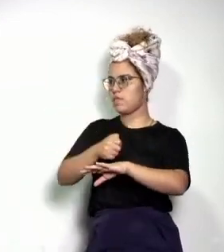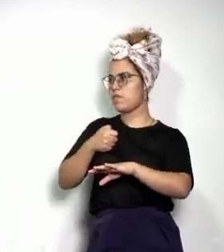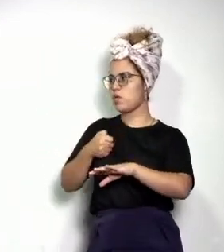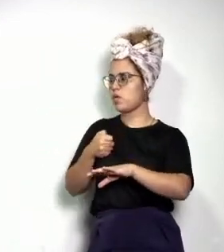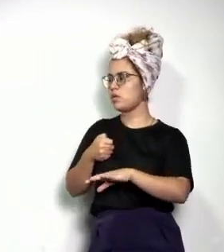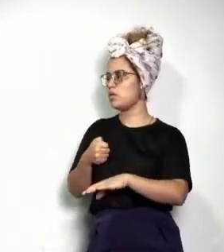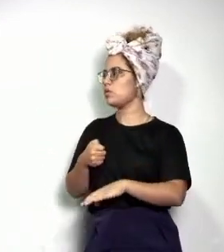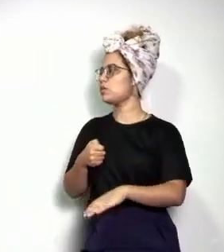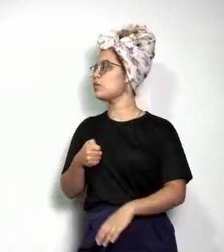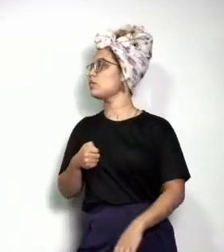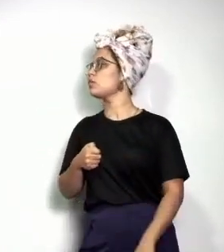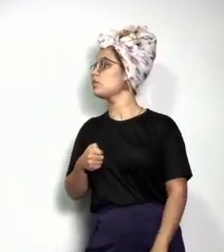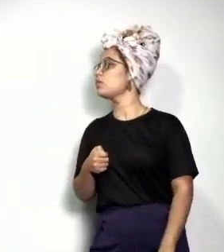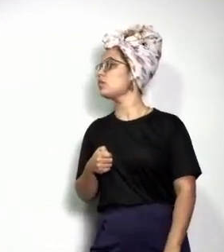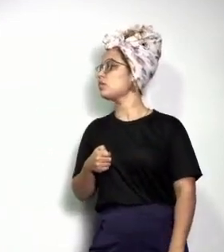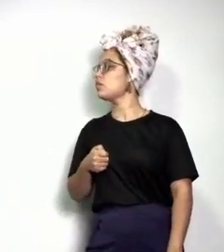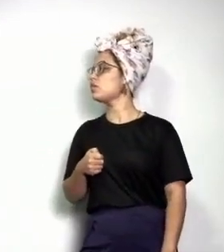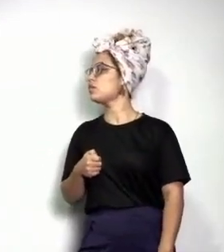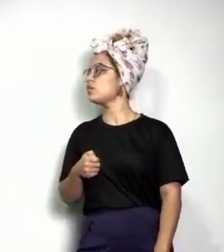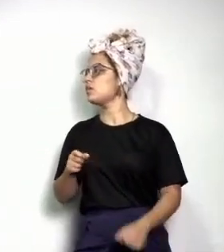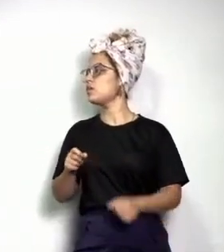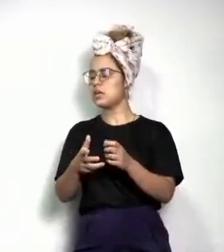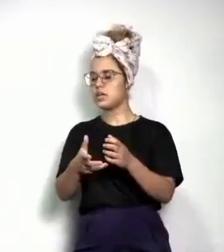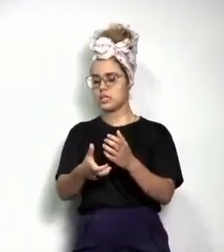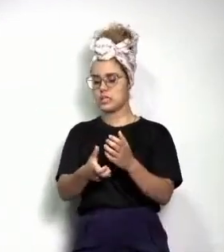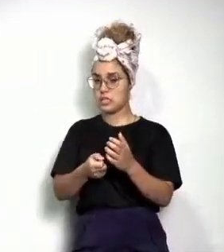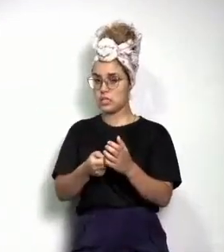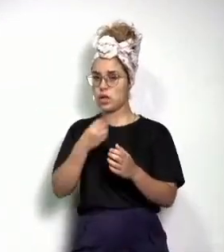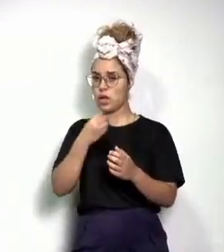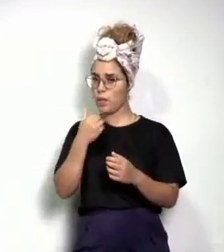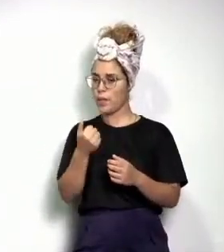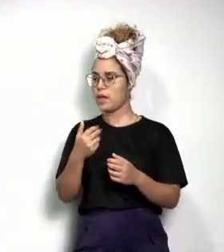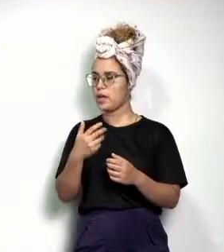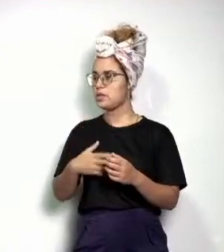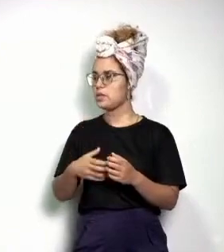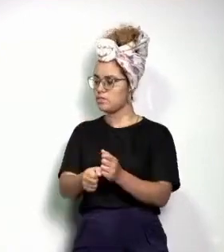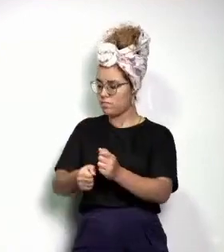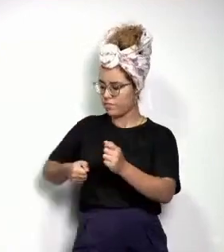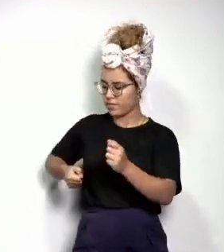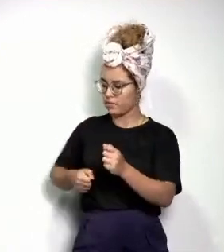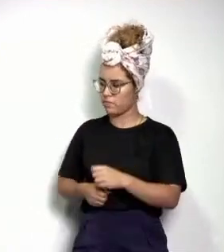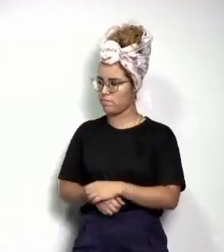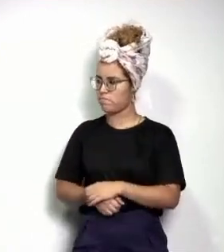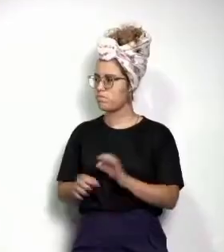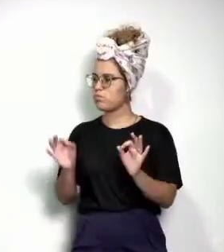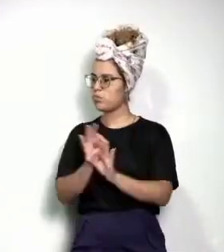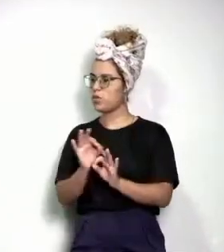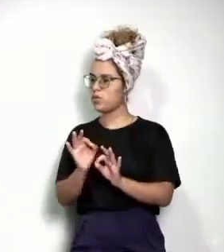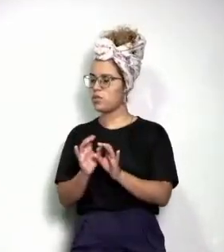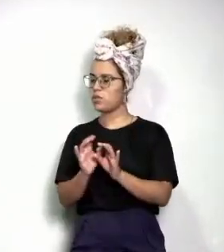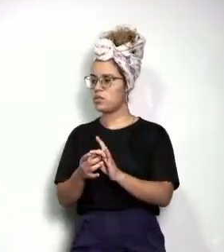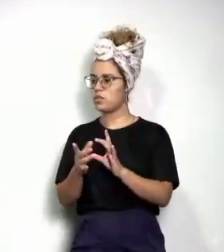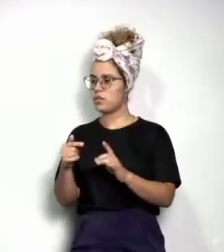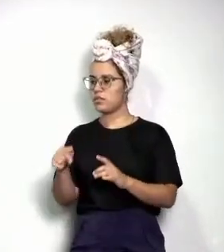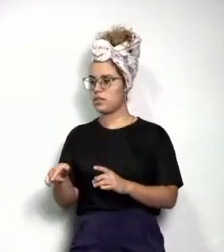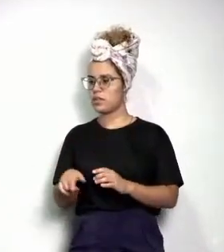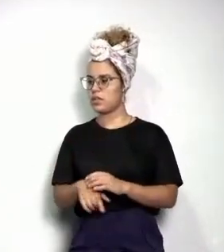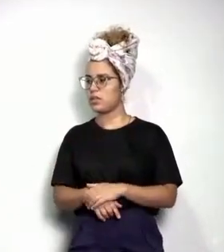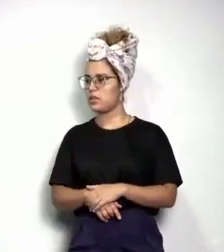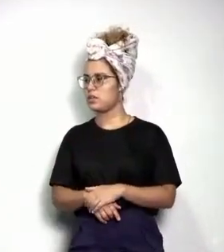Isso. Isso. E aí, segurando bem. Perfeito. Pode deixar lá também.